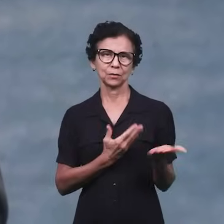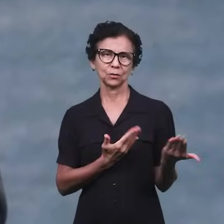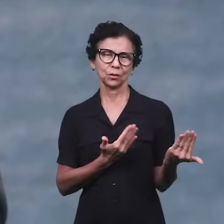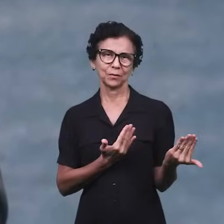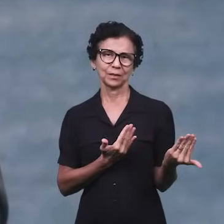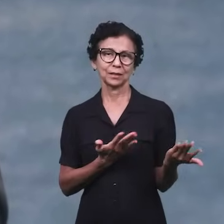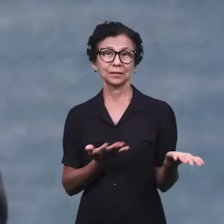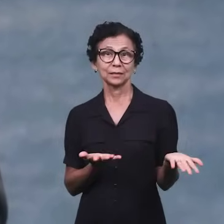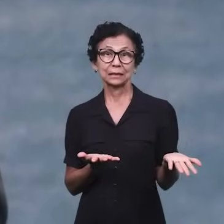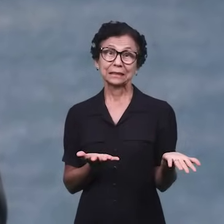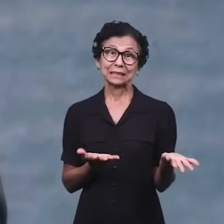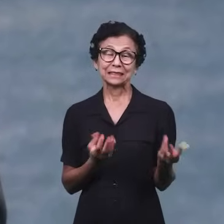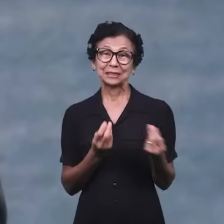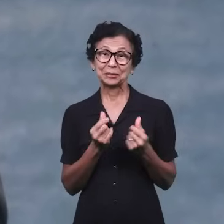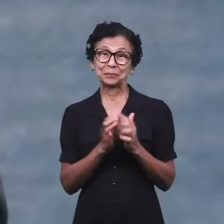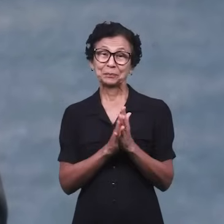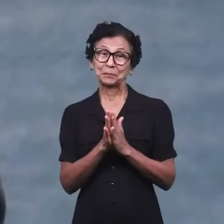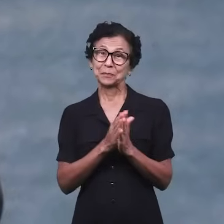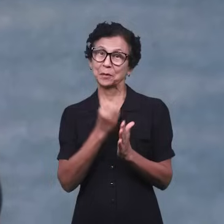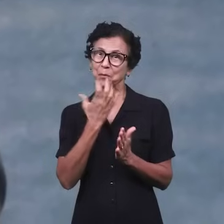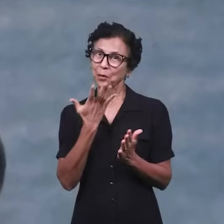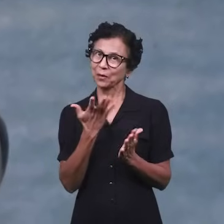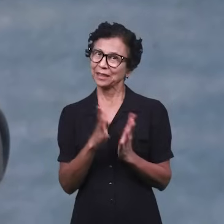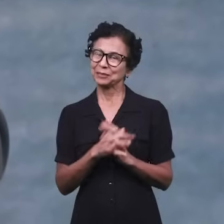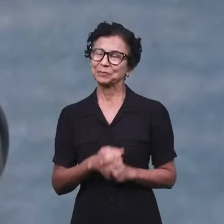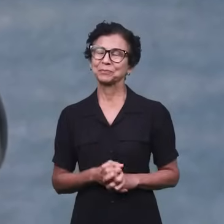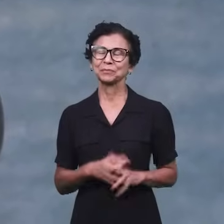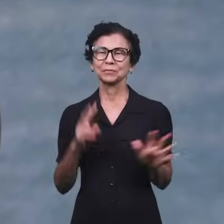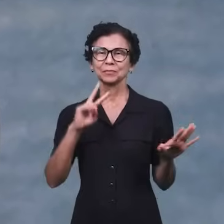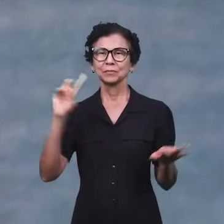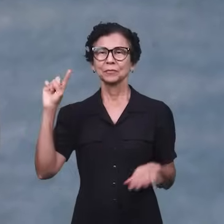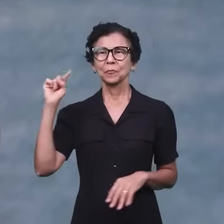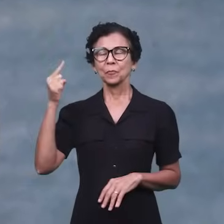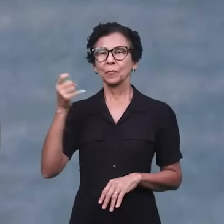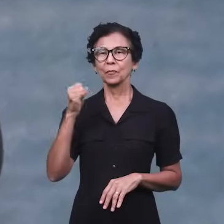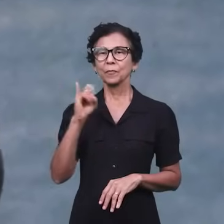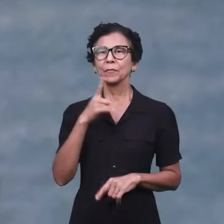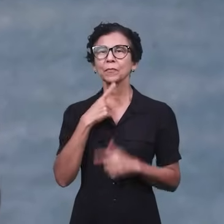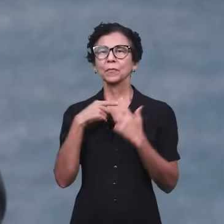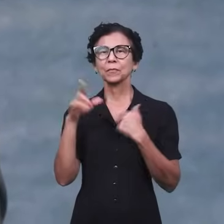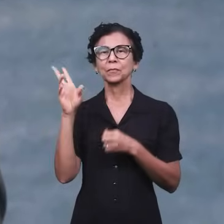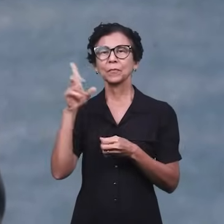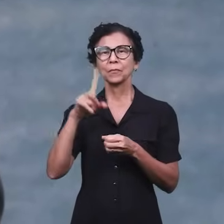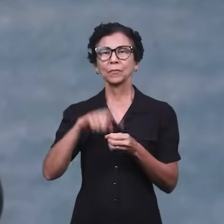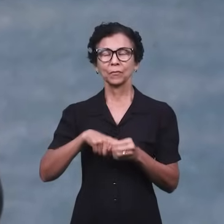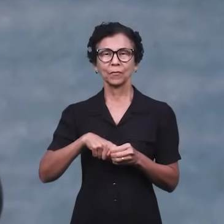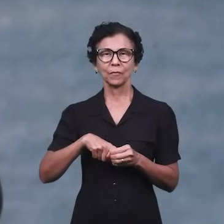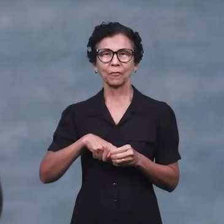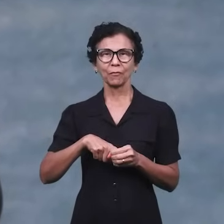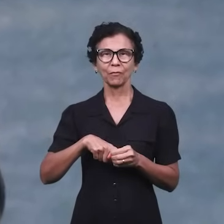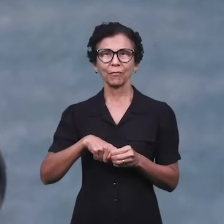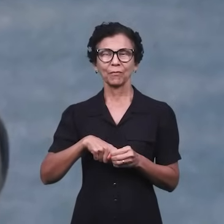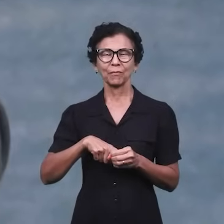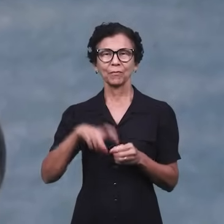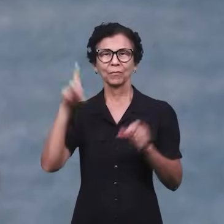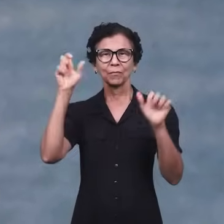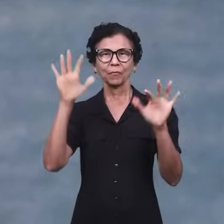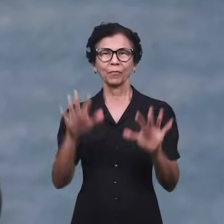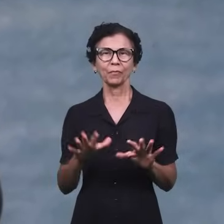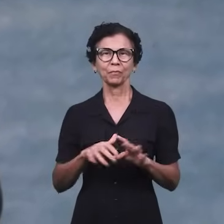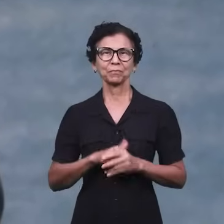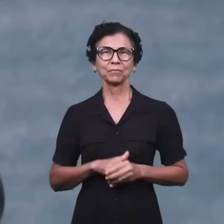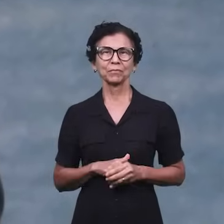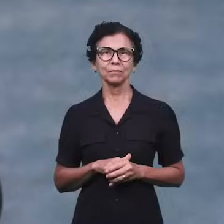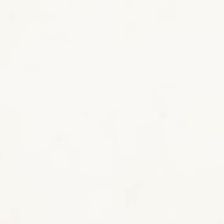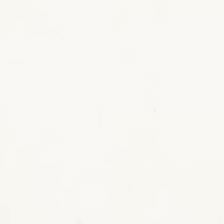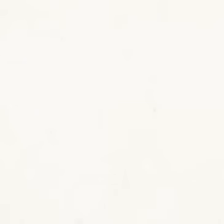minha Mocidade que dias bons hein na semana que vem se Deus permitir estaremos de volta com mais uma edição desse programa Deus abençoe